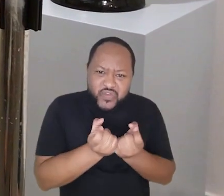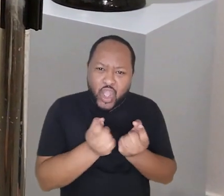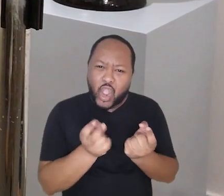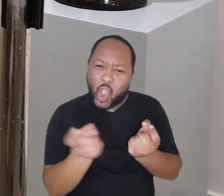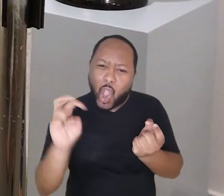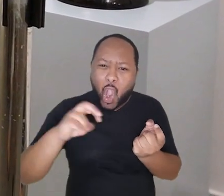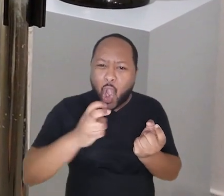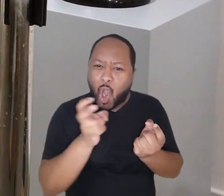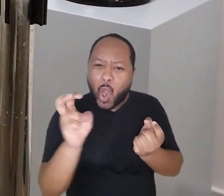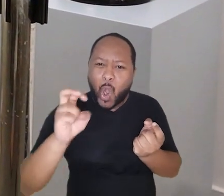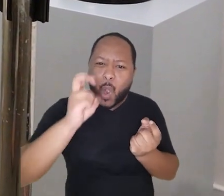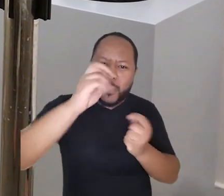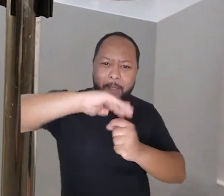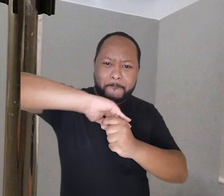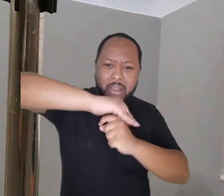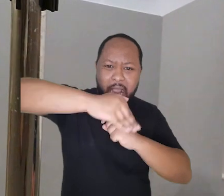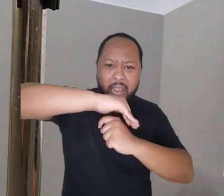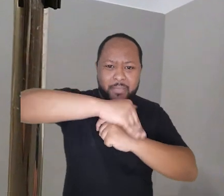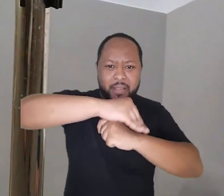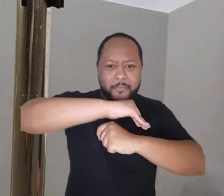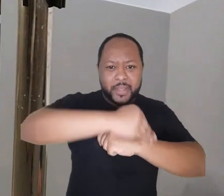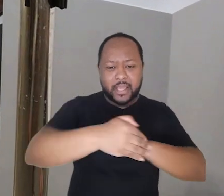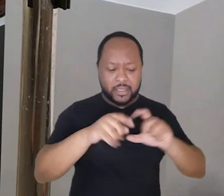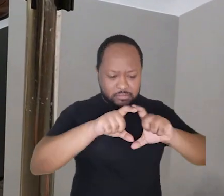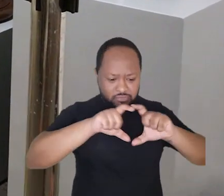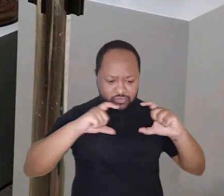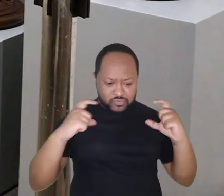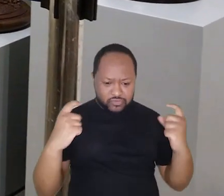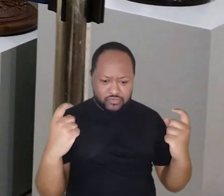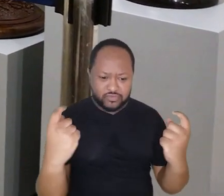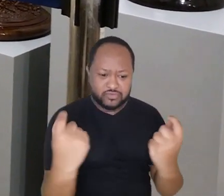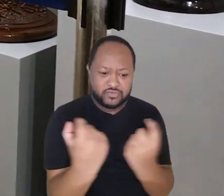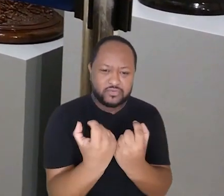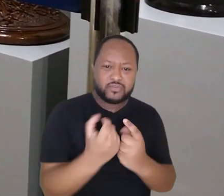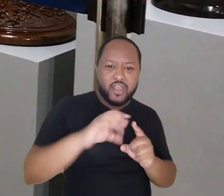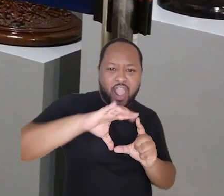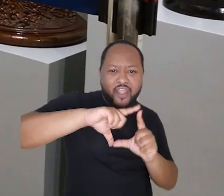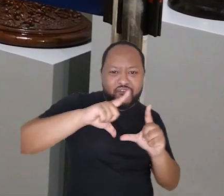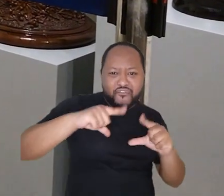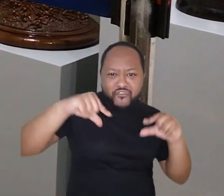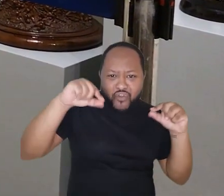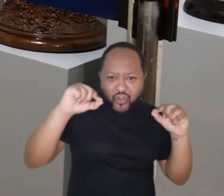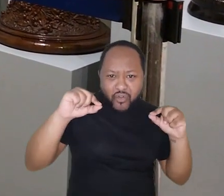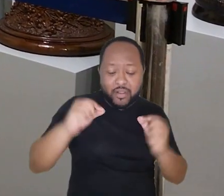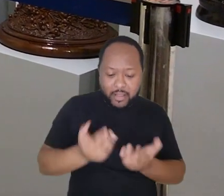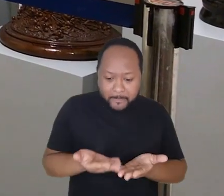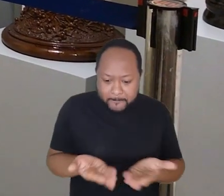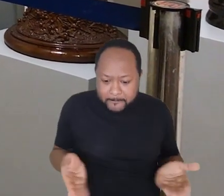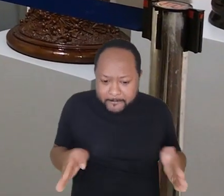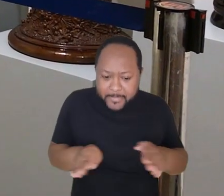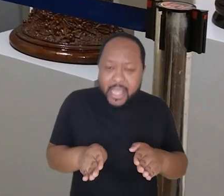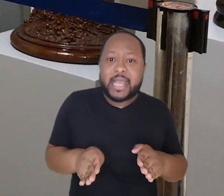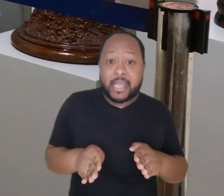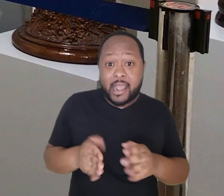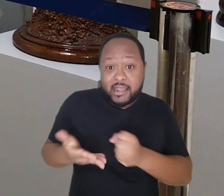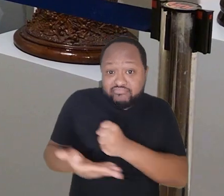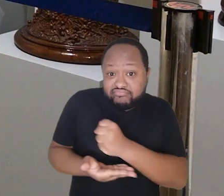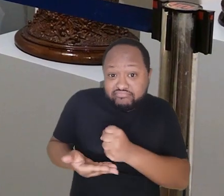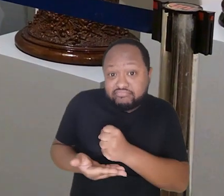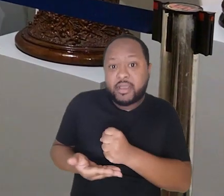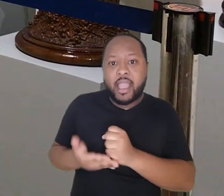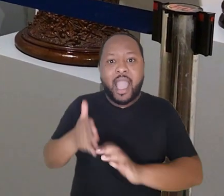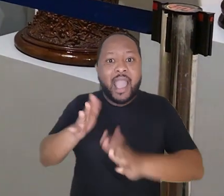da cobra, fazer aqui algumas folhas, né? Fazer essa base. Às vezes é necessário você fazer